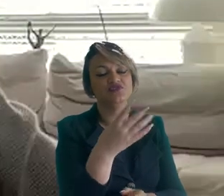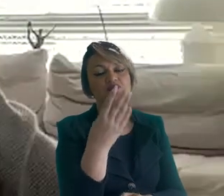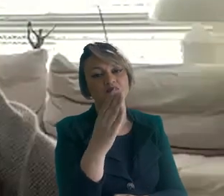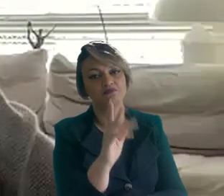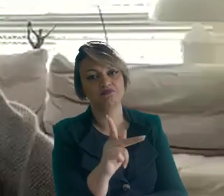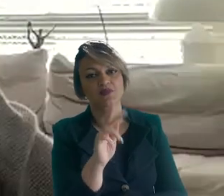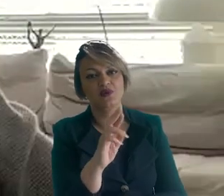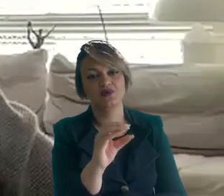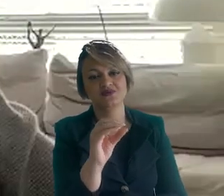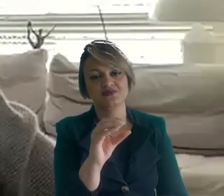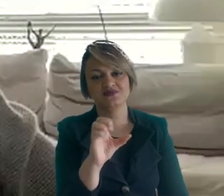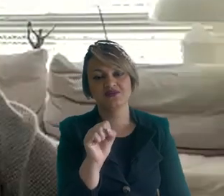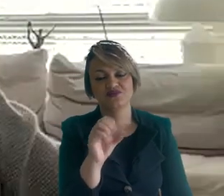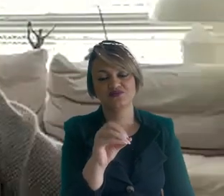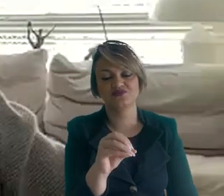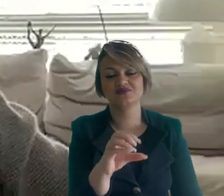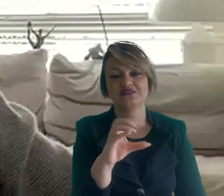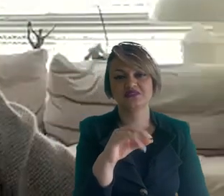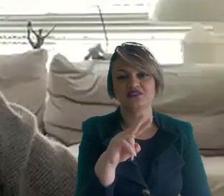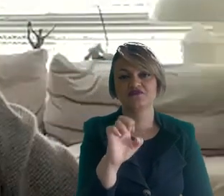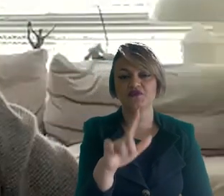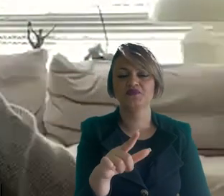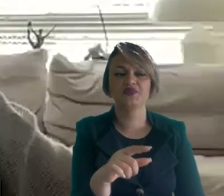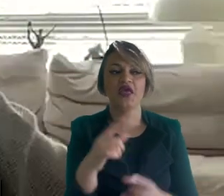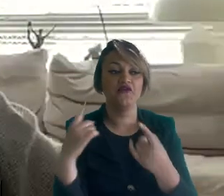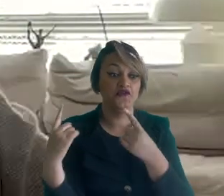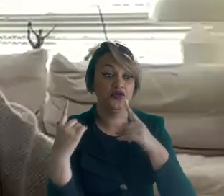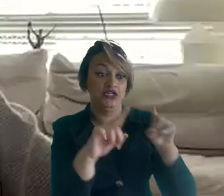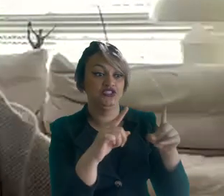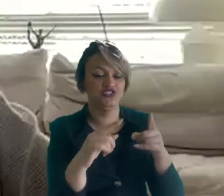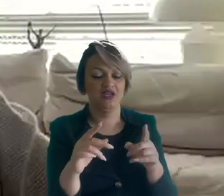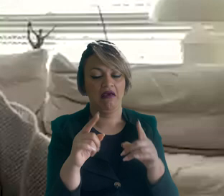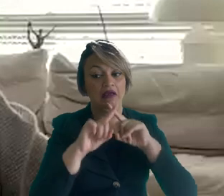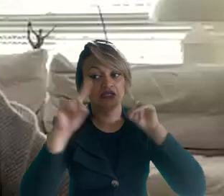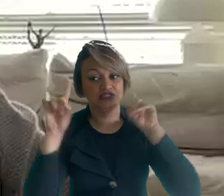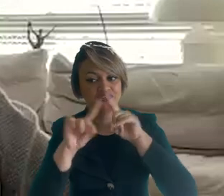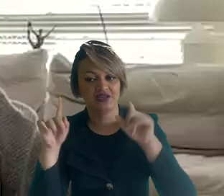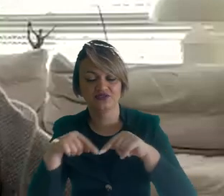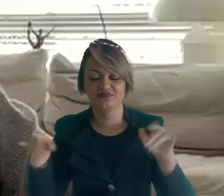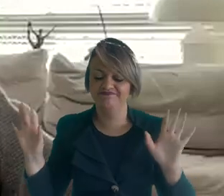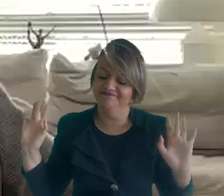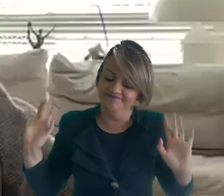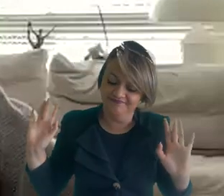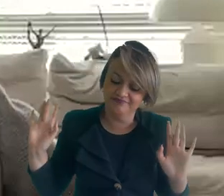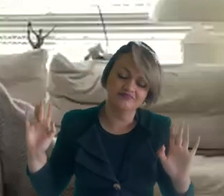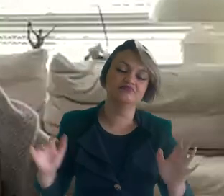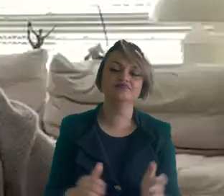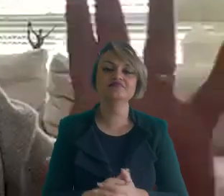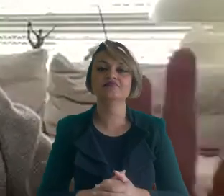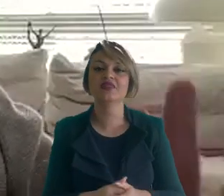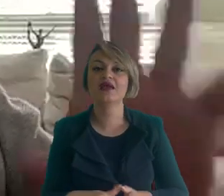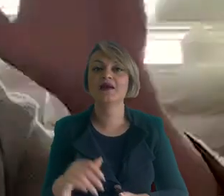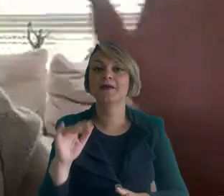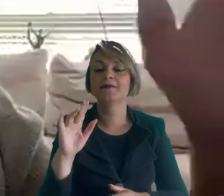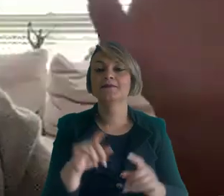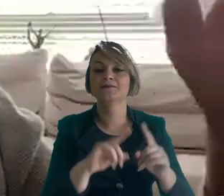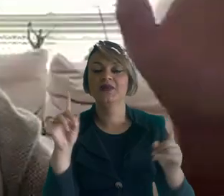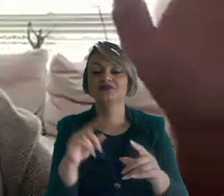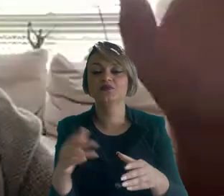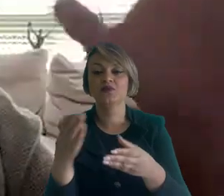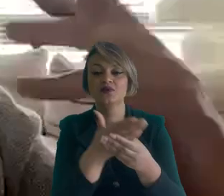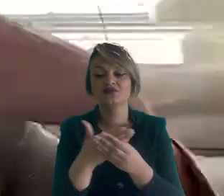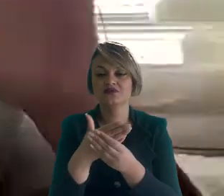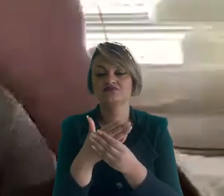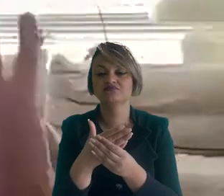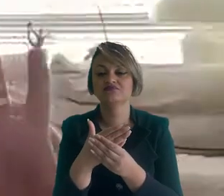Sinceramente eu não vou fazer críticas acerbas a esta situação mas fosse só cuidar de processo